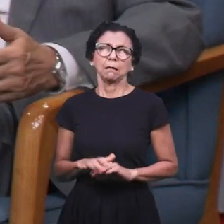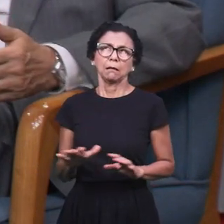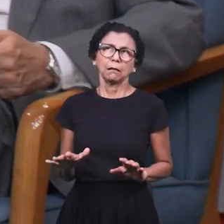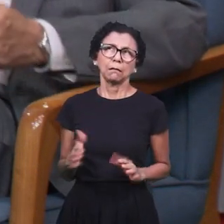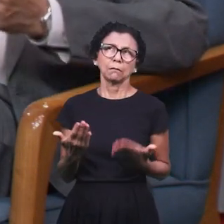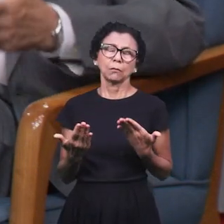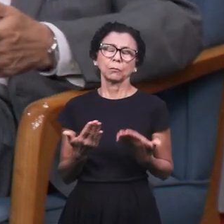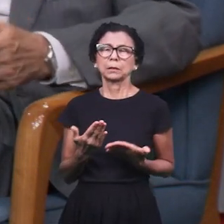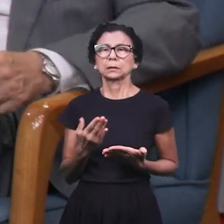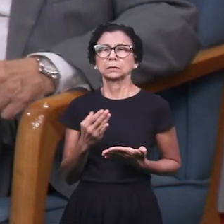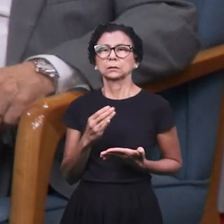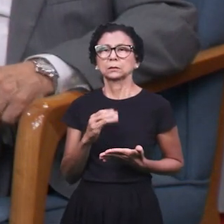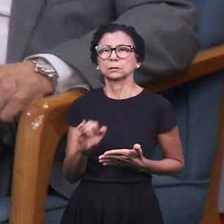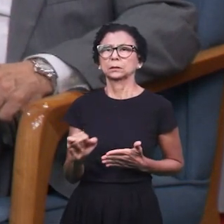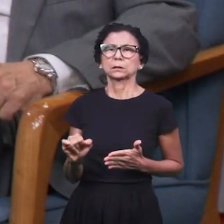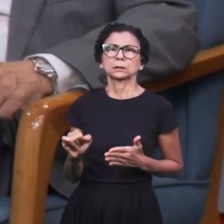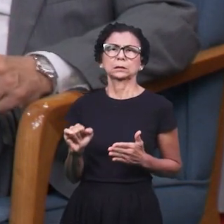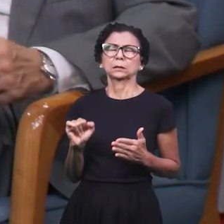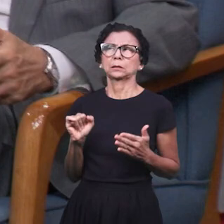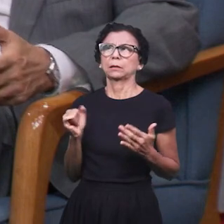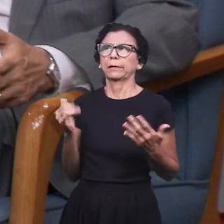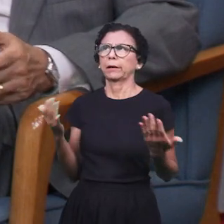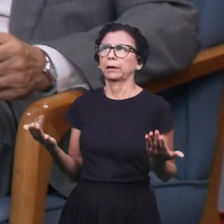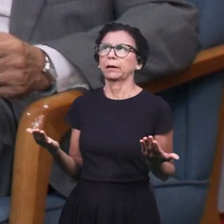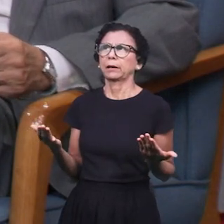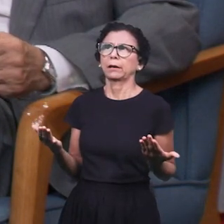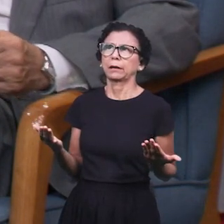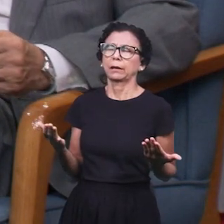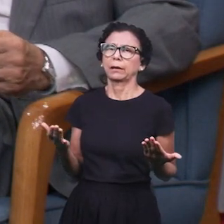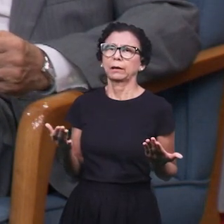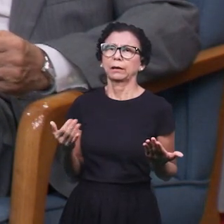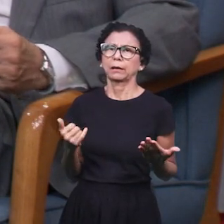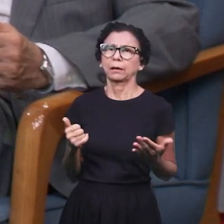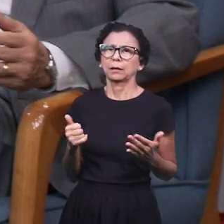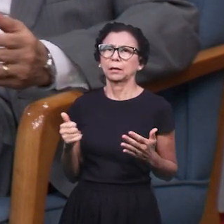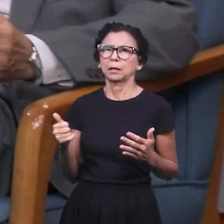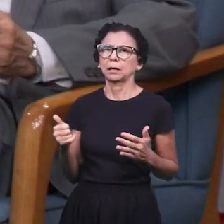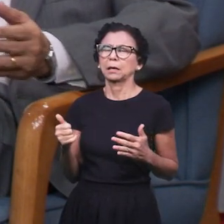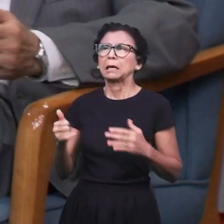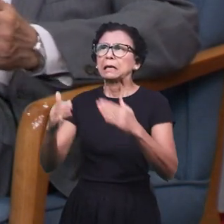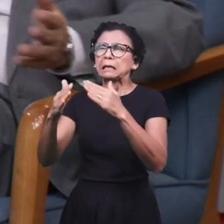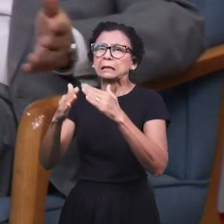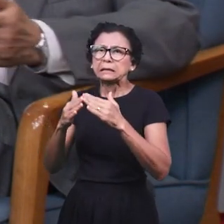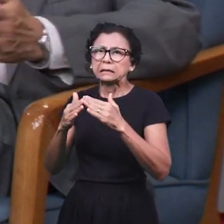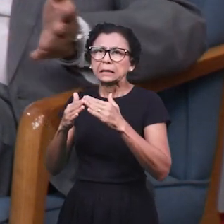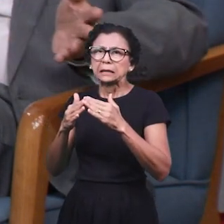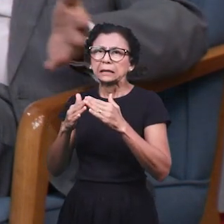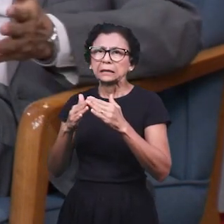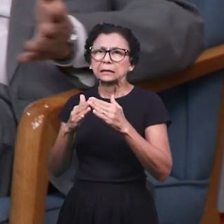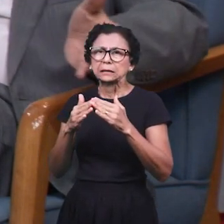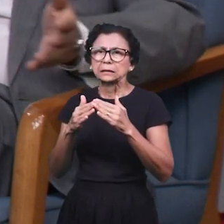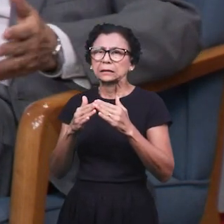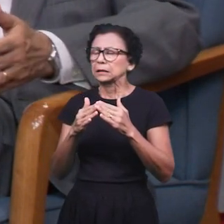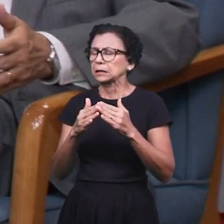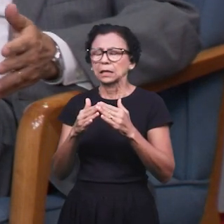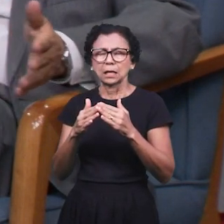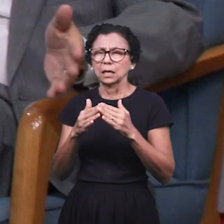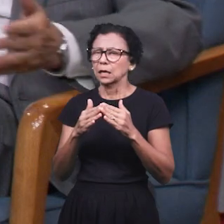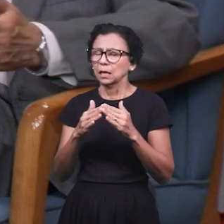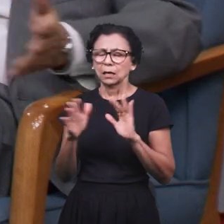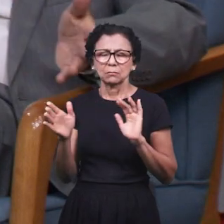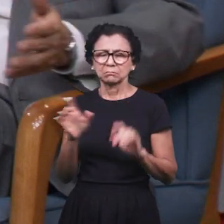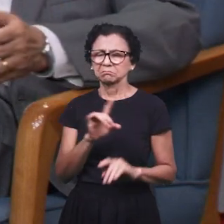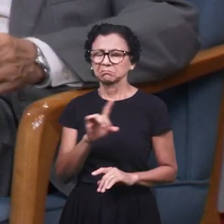que uma coisa assim, abrupta, sem pedir licença